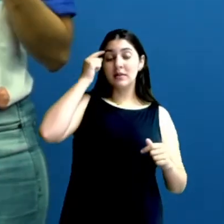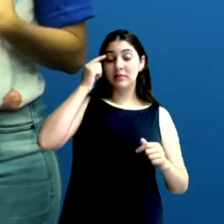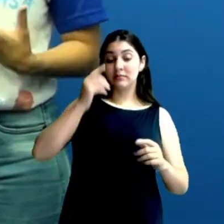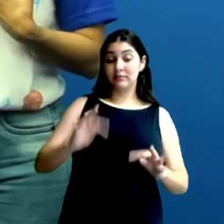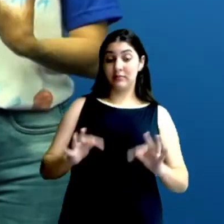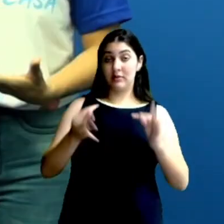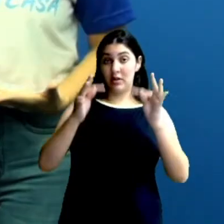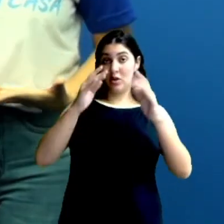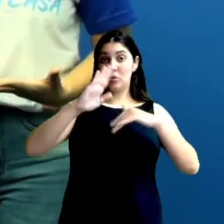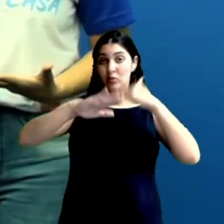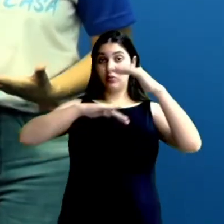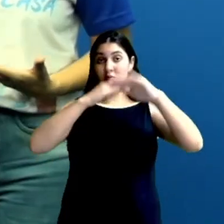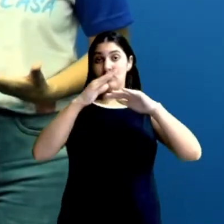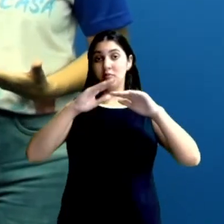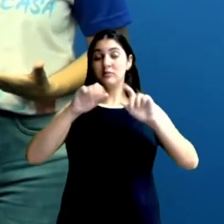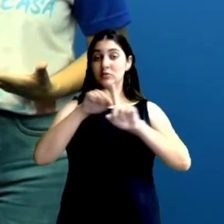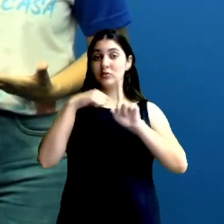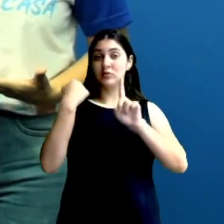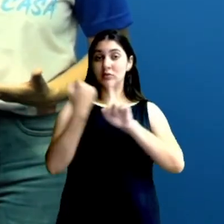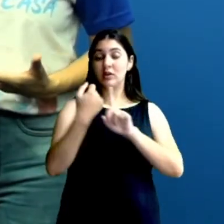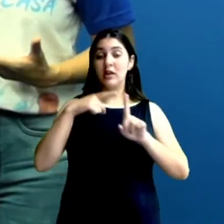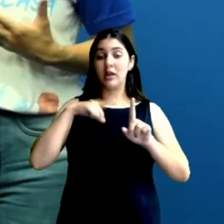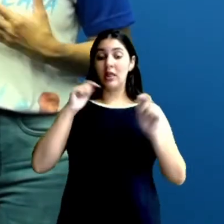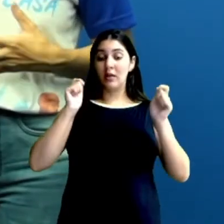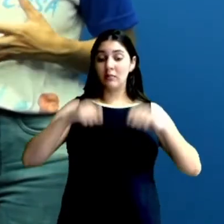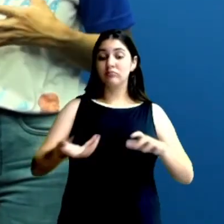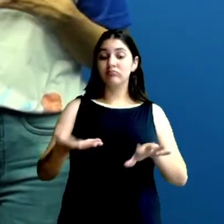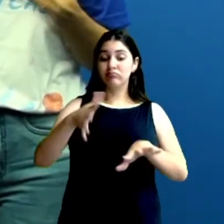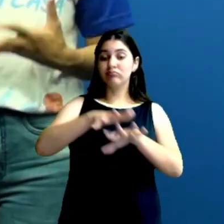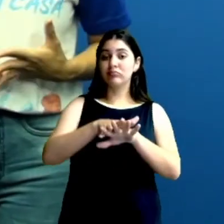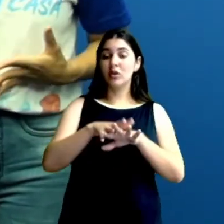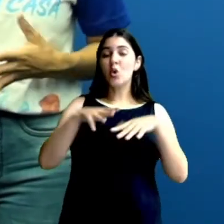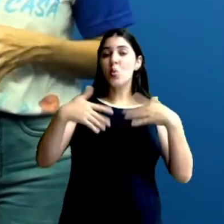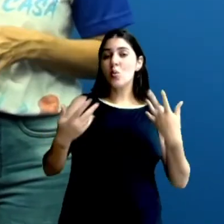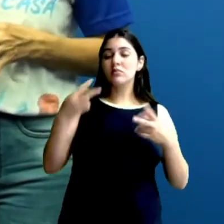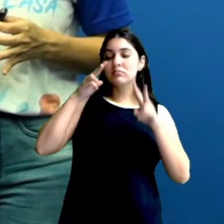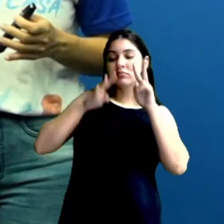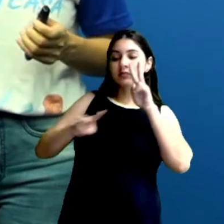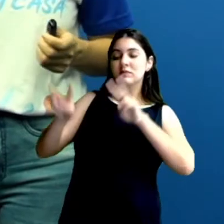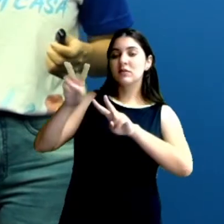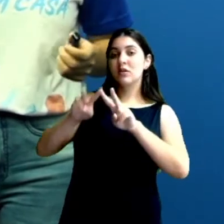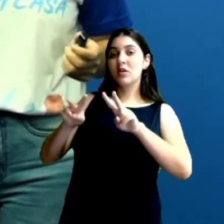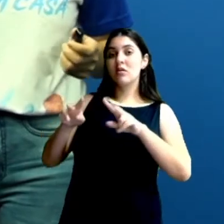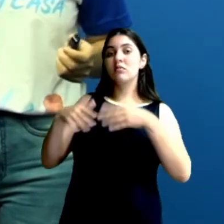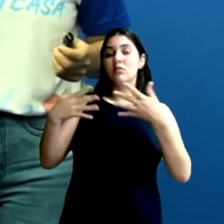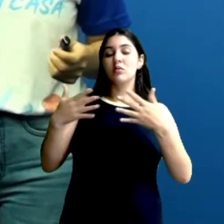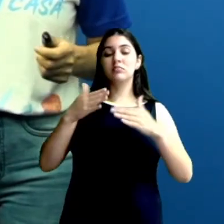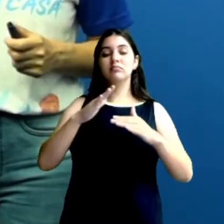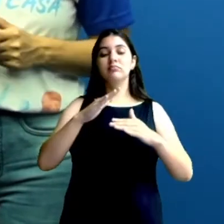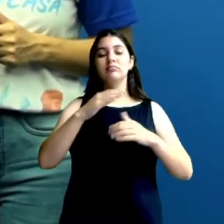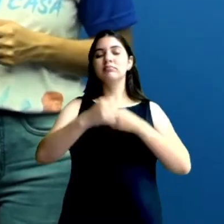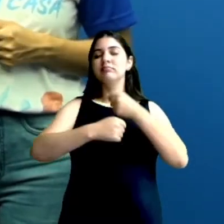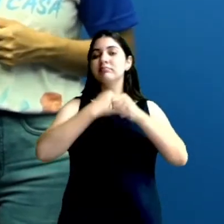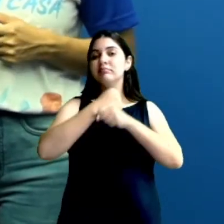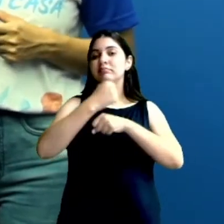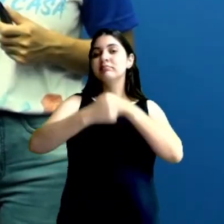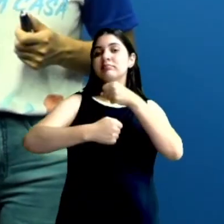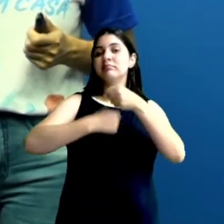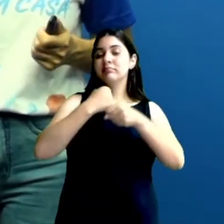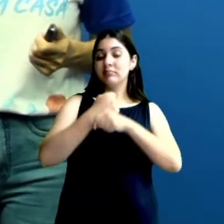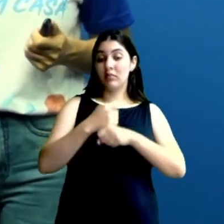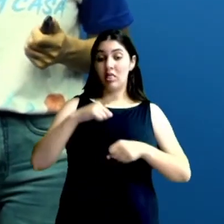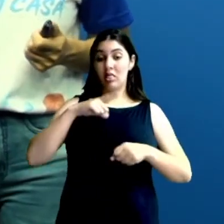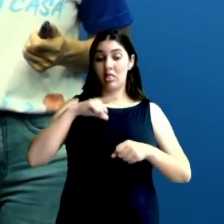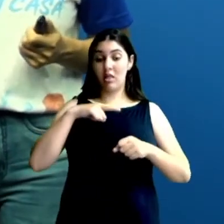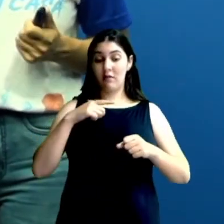social que tenha possibilidades inclusivas. Então, quando a gente observa que ao longo do tempo